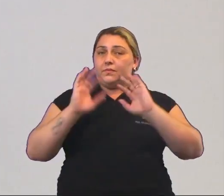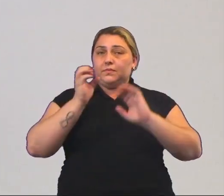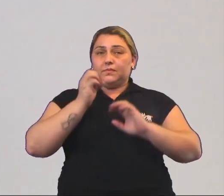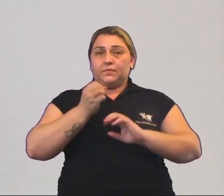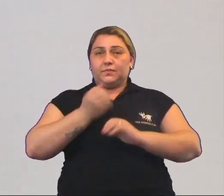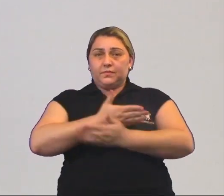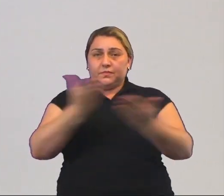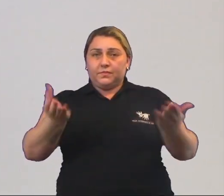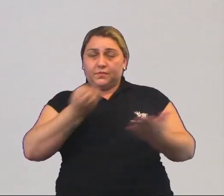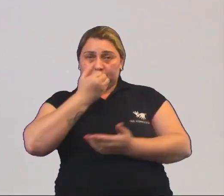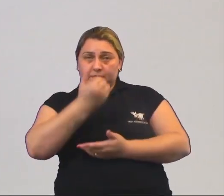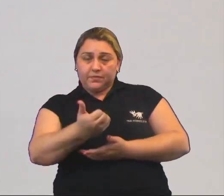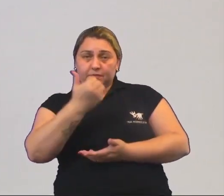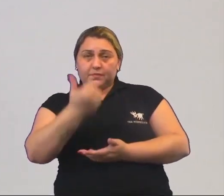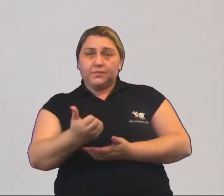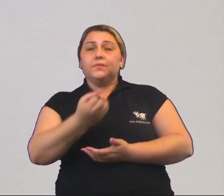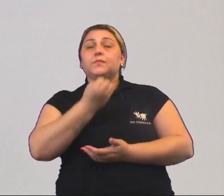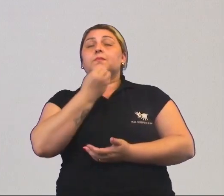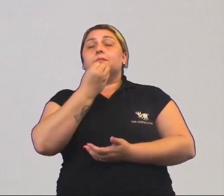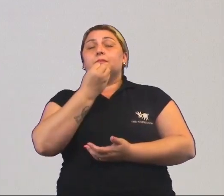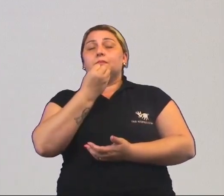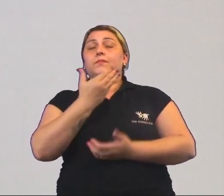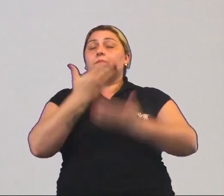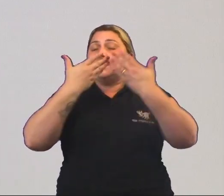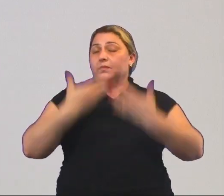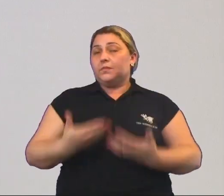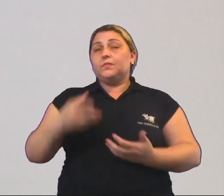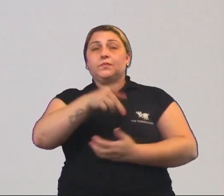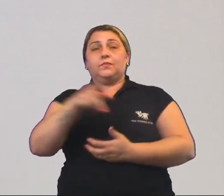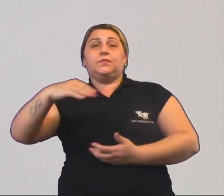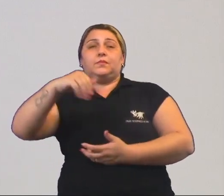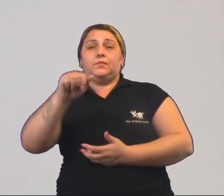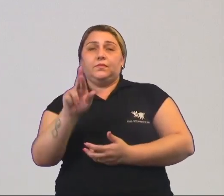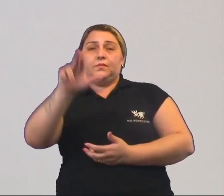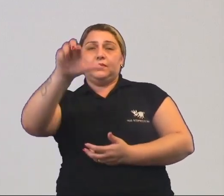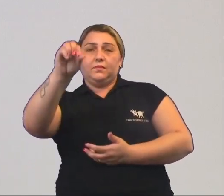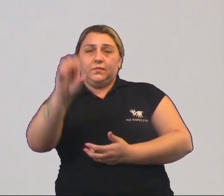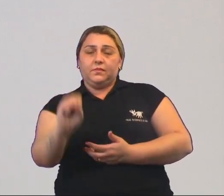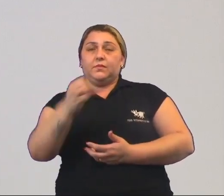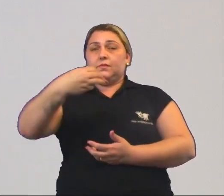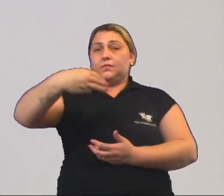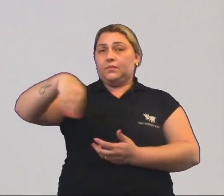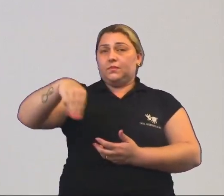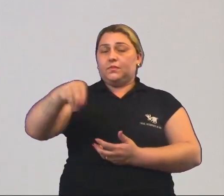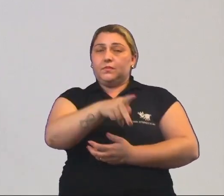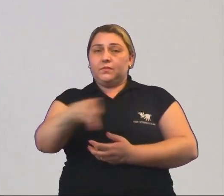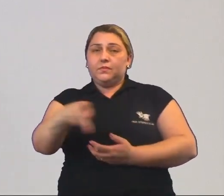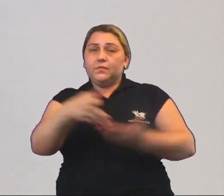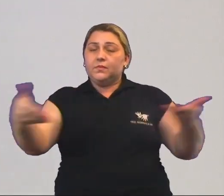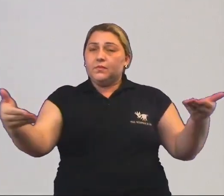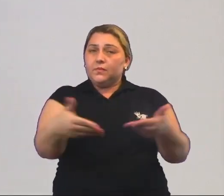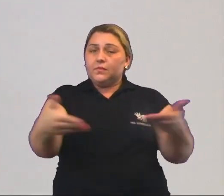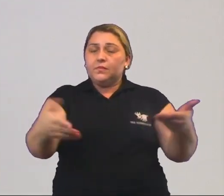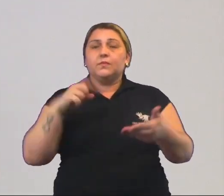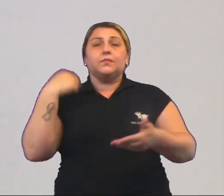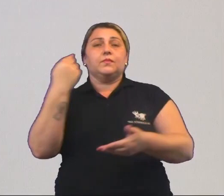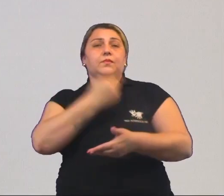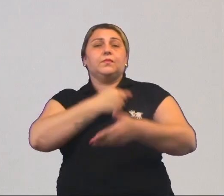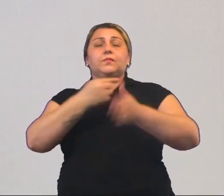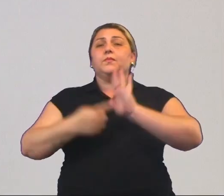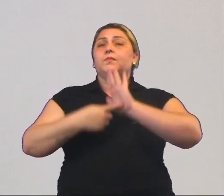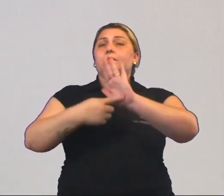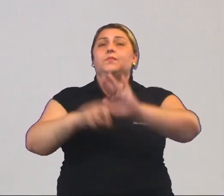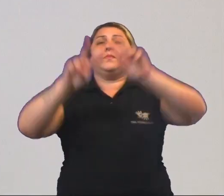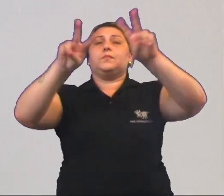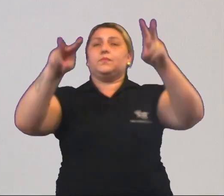Olá pessoal, tudo bem com vocês? Tudo bem comigo? Eu sou o professor Carlos, professor de matemática, e hoje a gente vai abordar